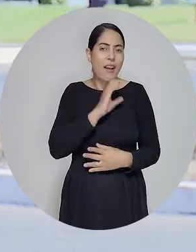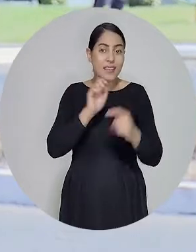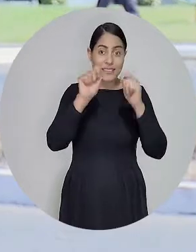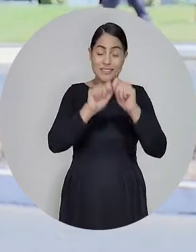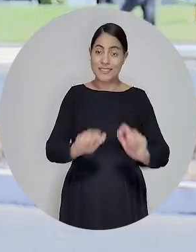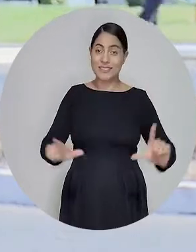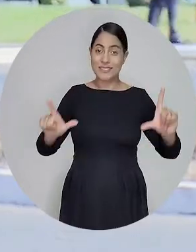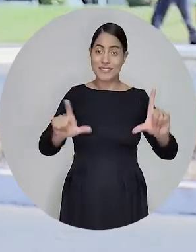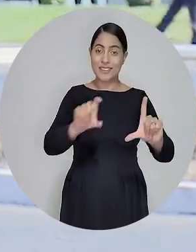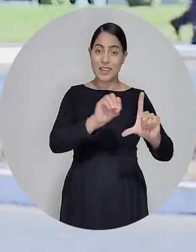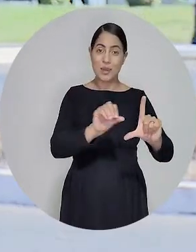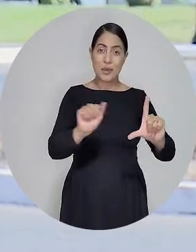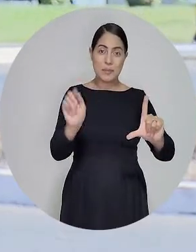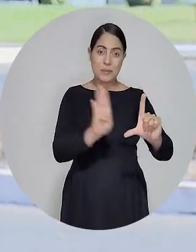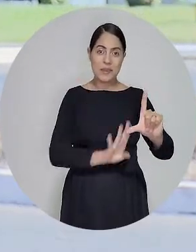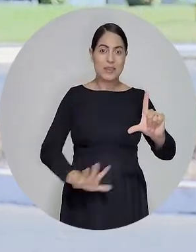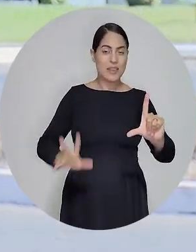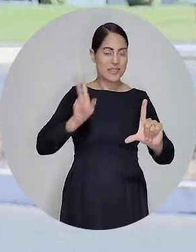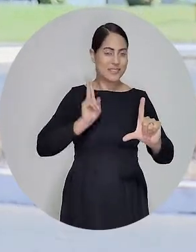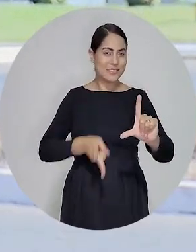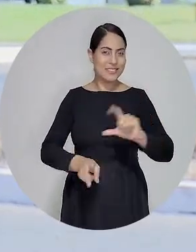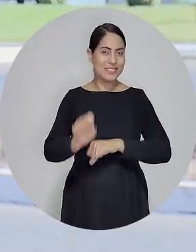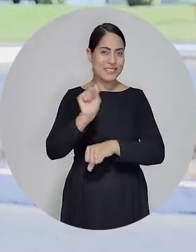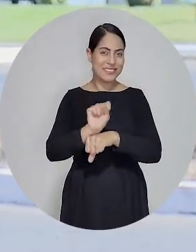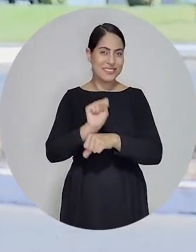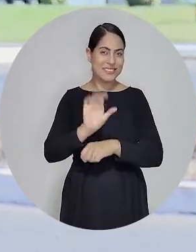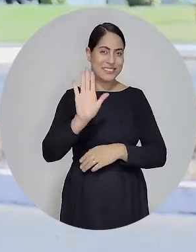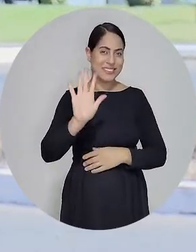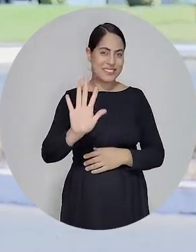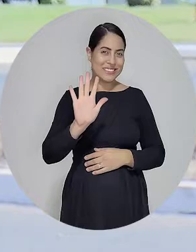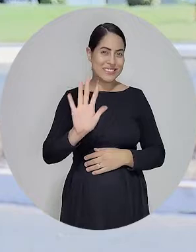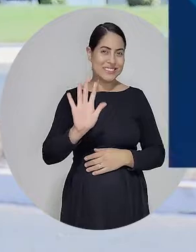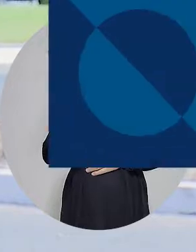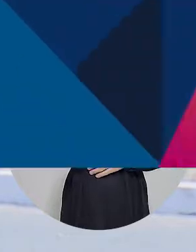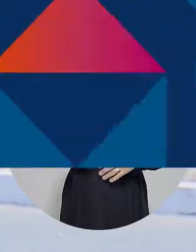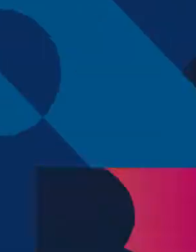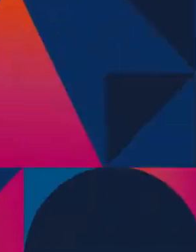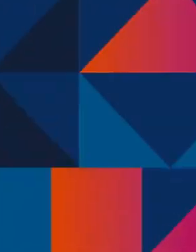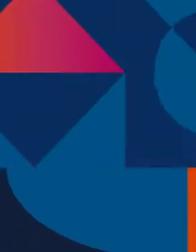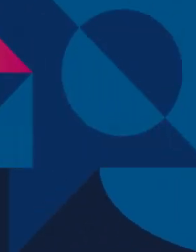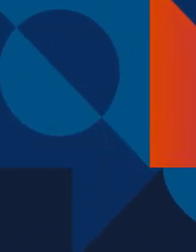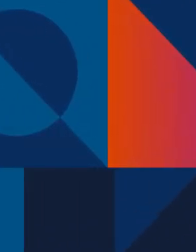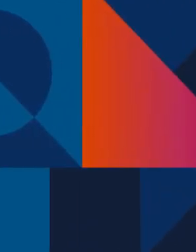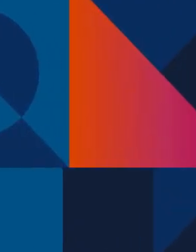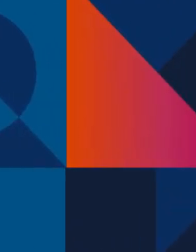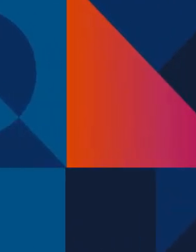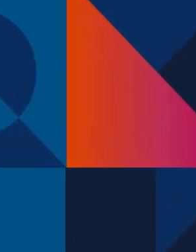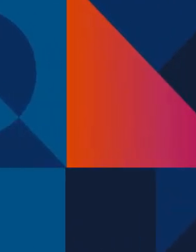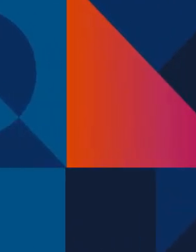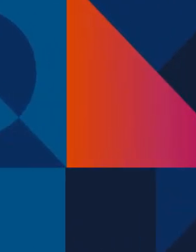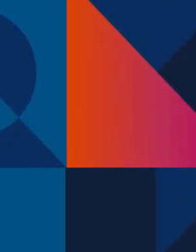breve intervalo e voltamos na sequência com mais OAB Nacional. Não saia daí.